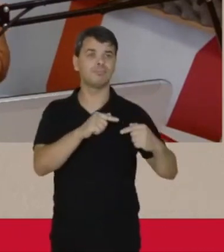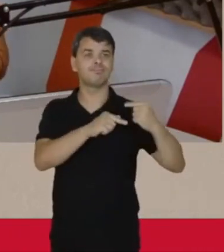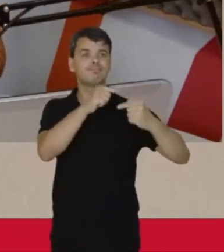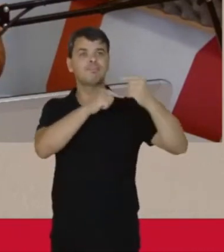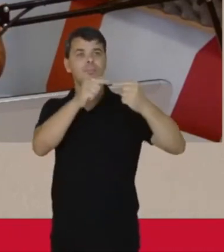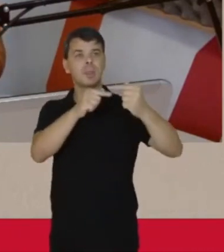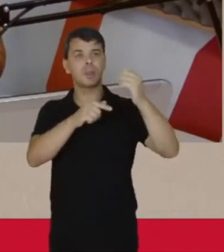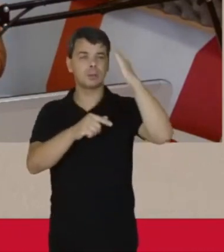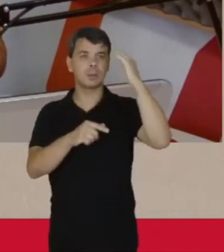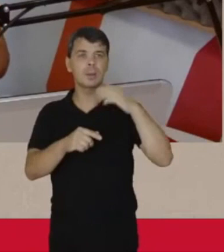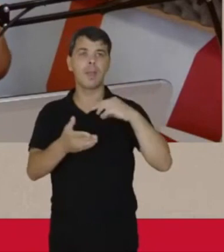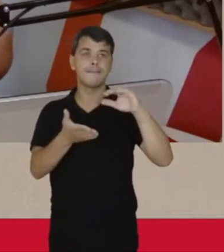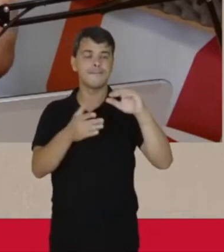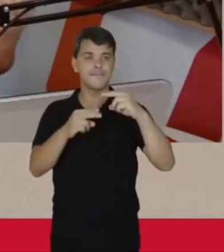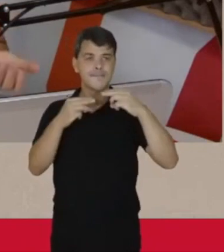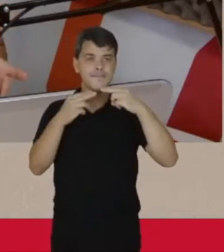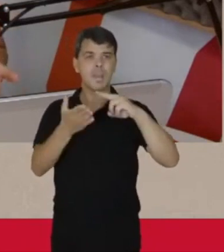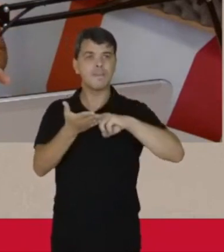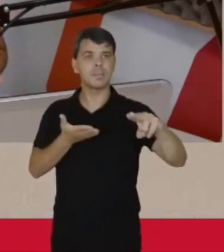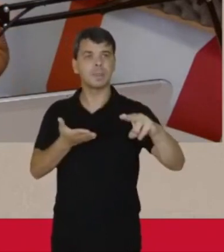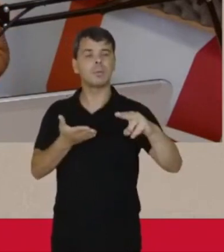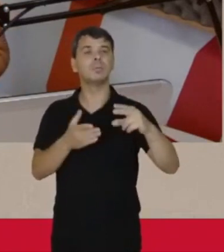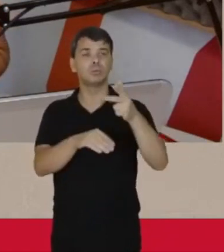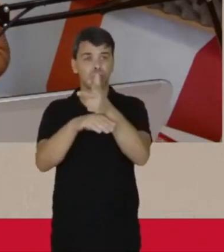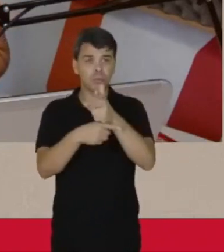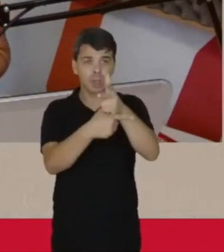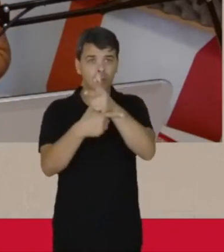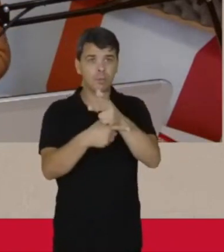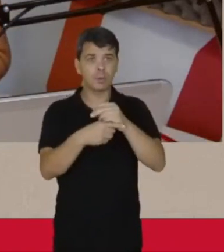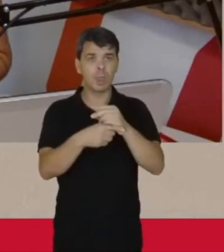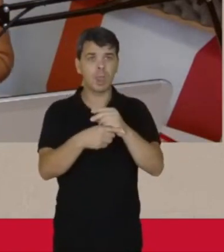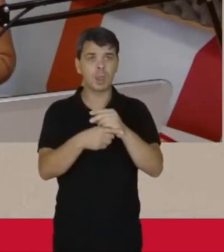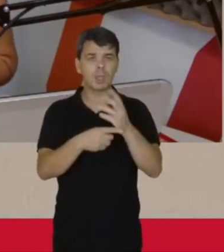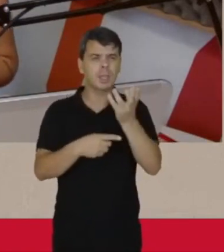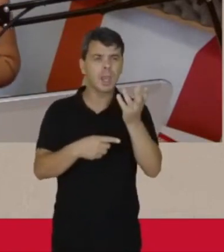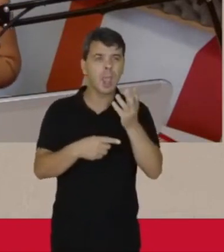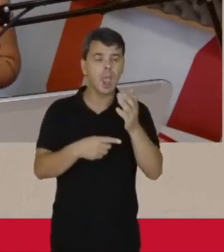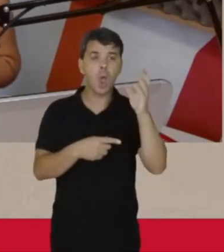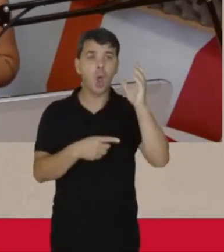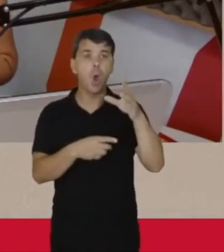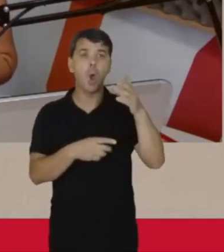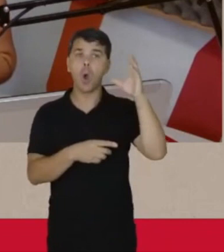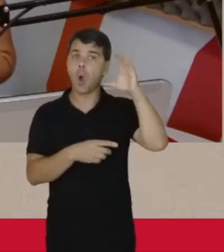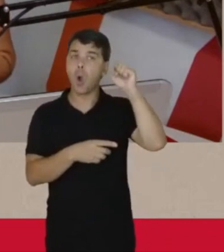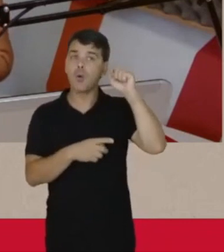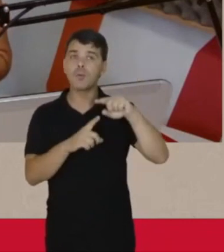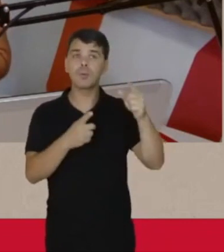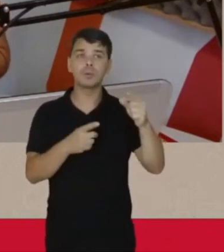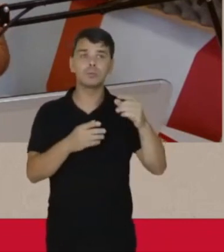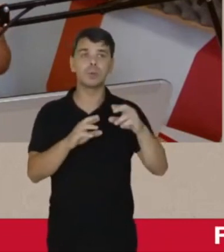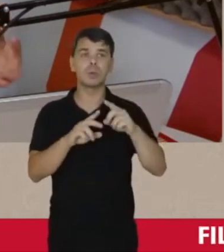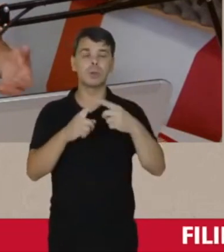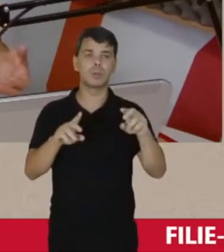Imagino que você já deve ter mandado uma mensagem para a gente. Se não mandou, nós vamos gravar. A gente quer ouvir você como vinheta durante a